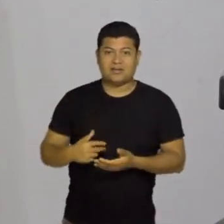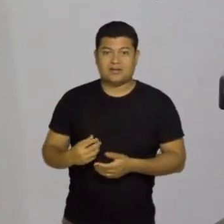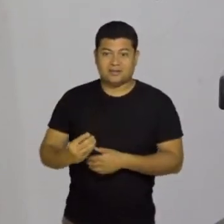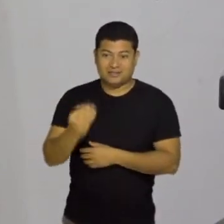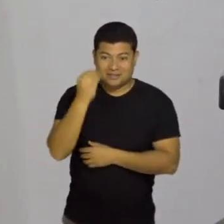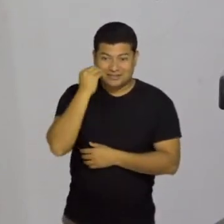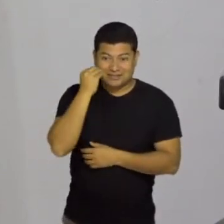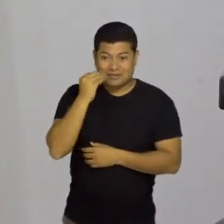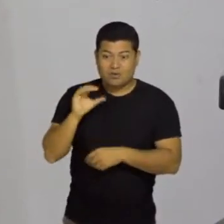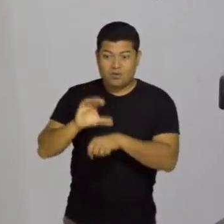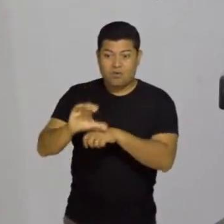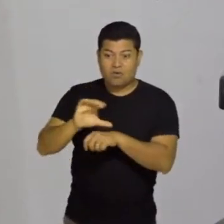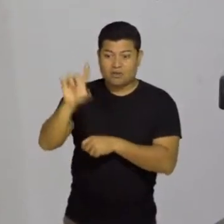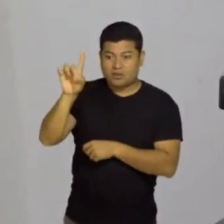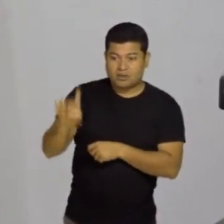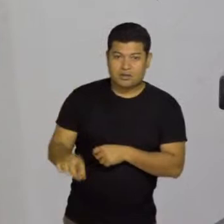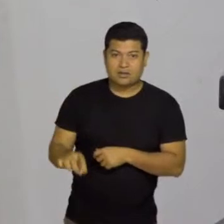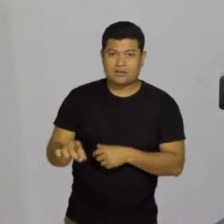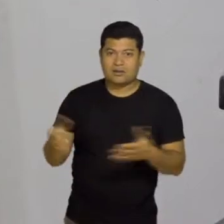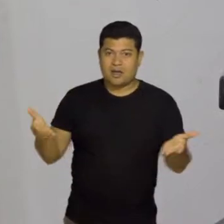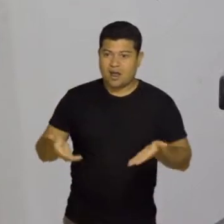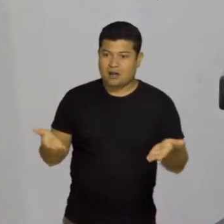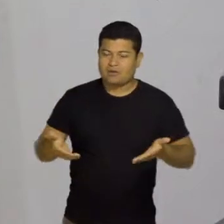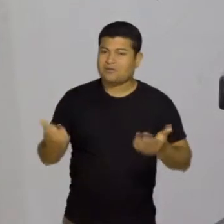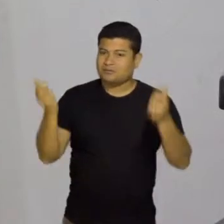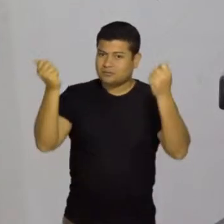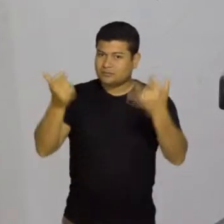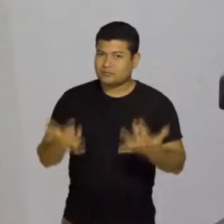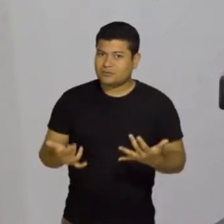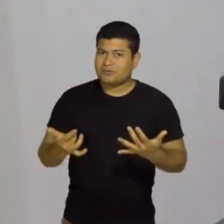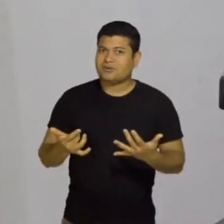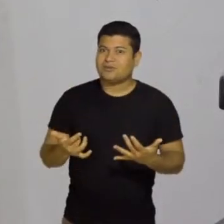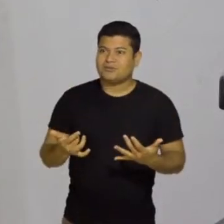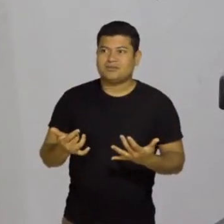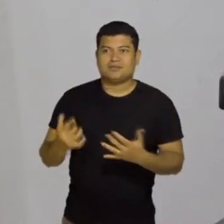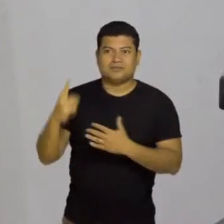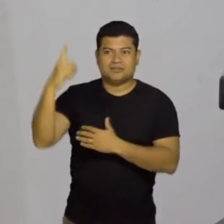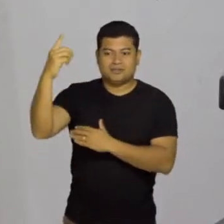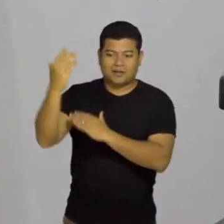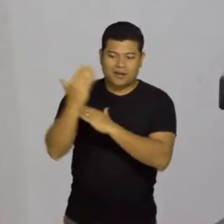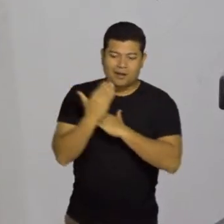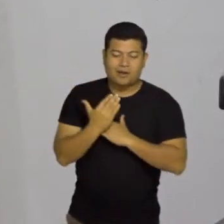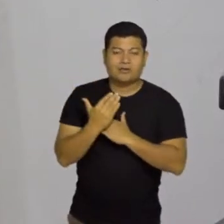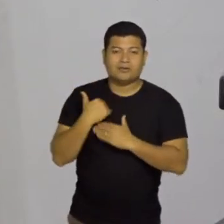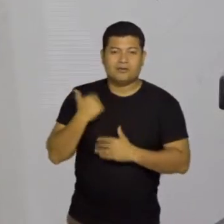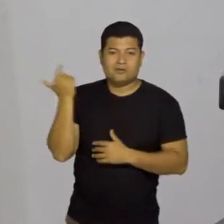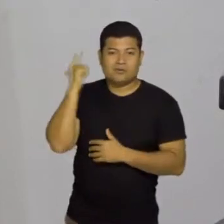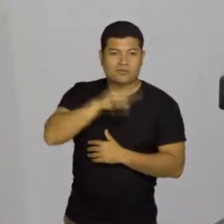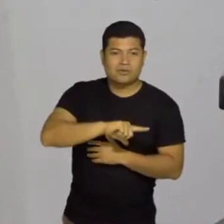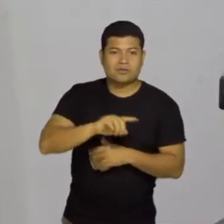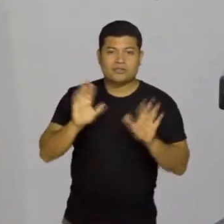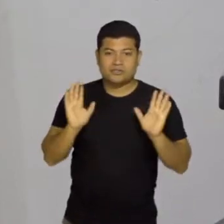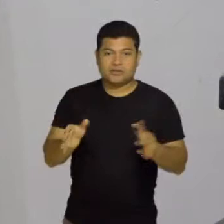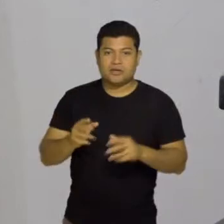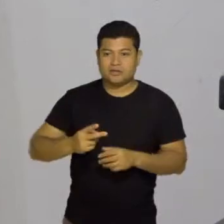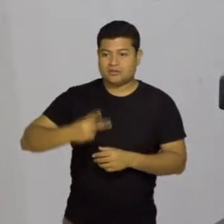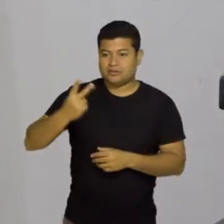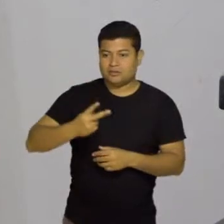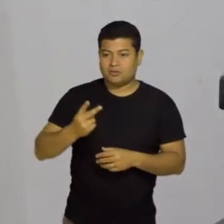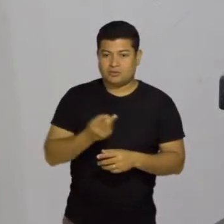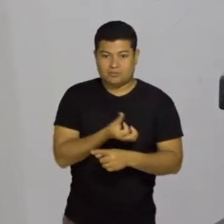Direito. E eu vim aqui trazer um esclarecimento para vocês, que graças a Deus eu consegui. Eu estou no segundo período de